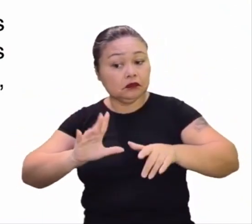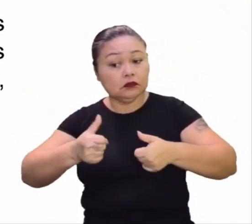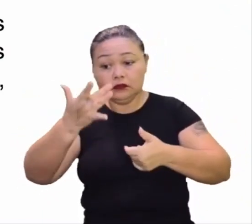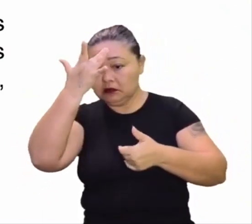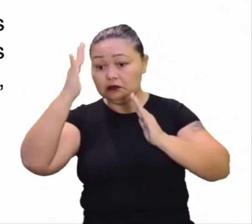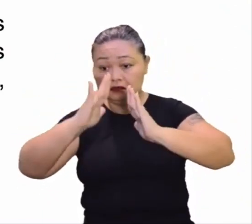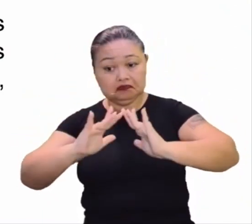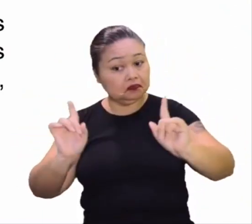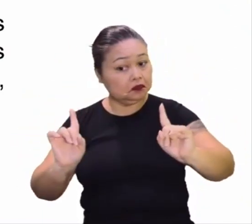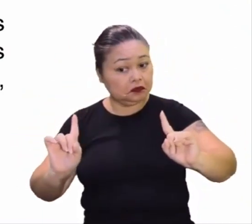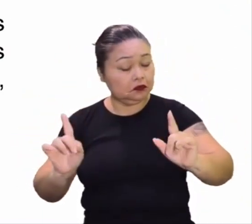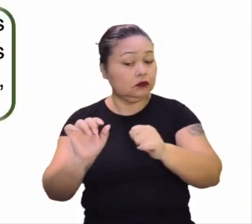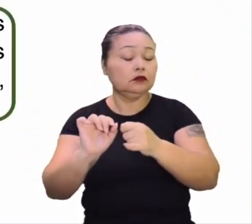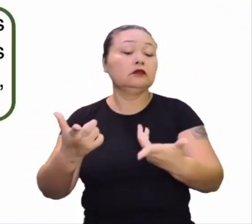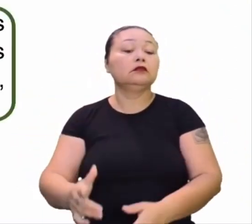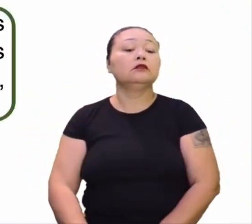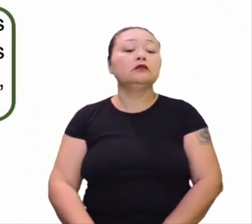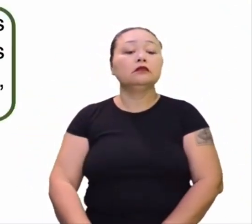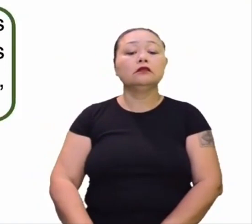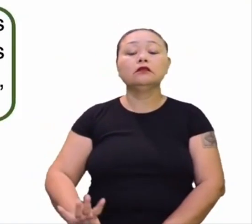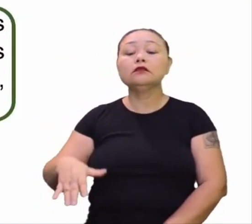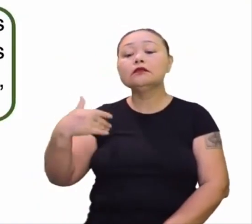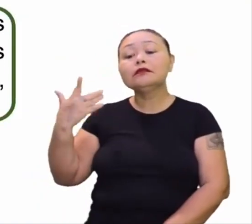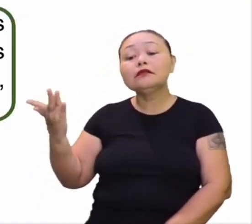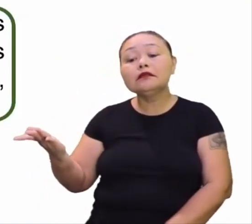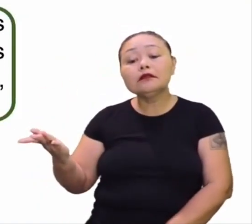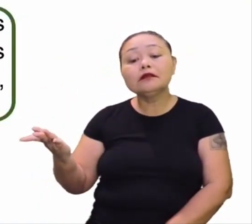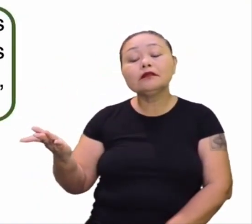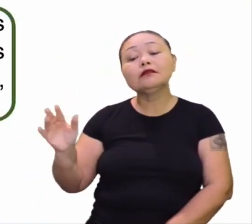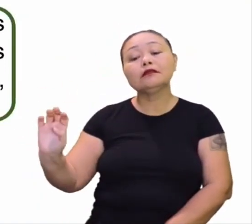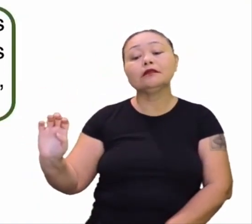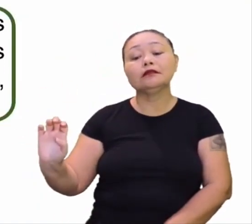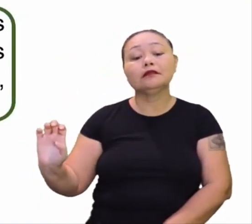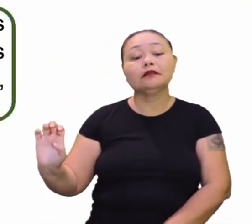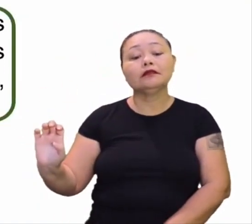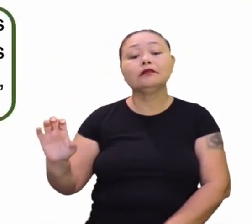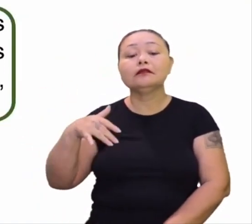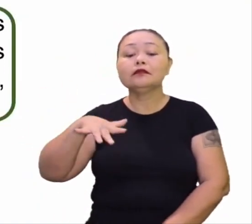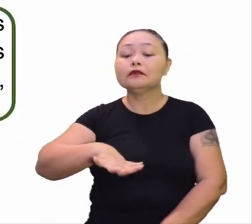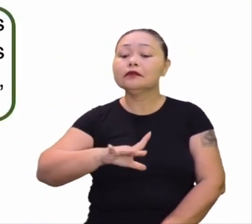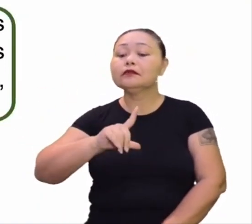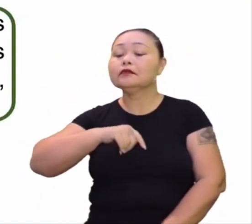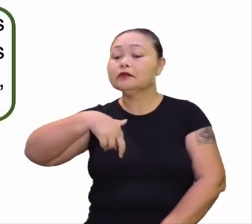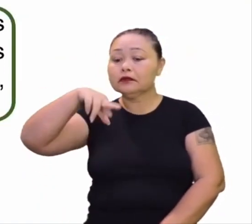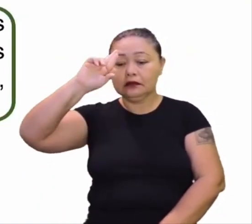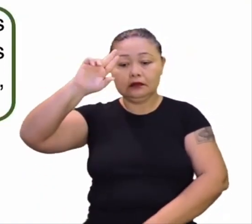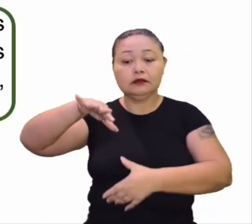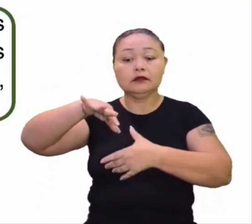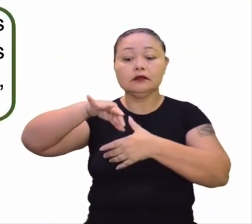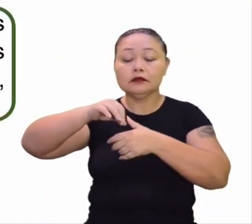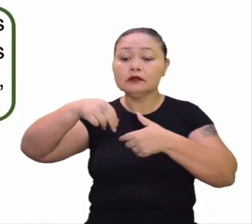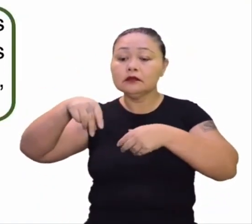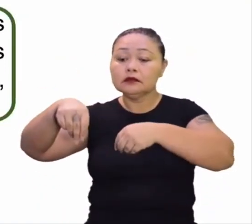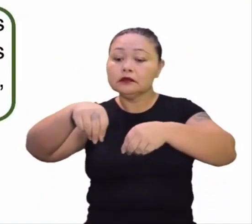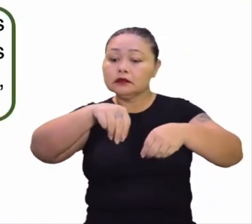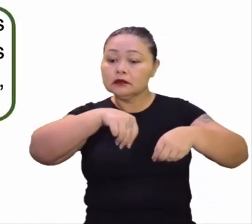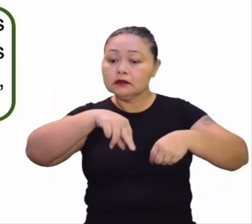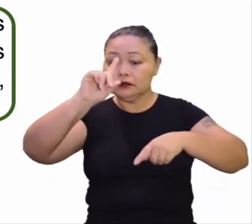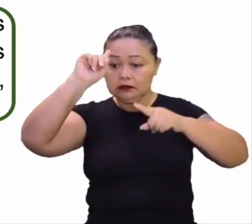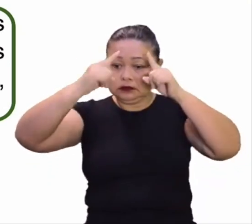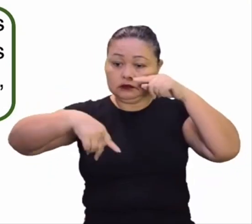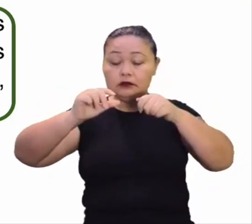Não efetivou, beleza? Então só pode ser aí. Concentração fundiária expulsou os pequenos agricultores